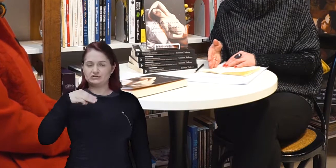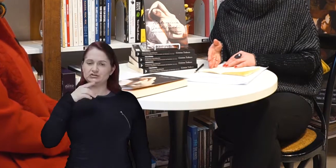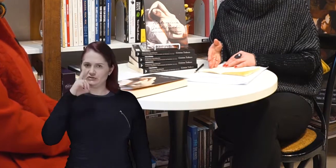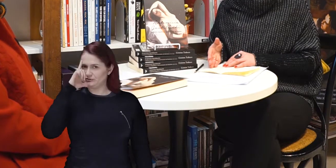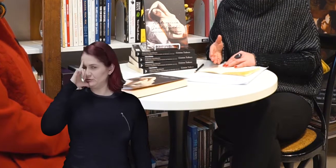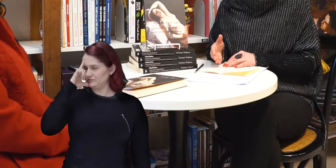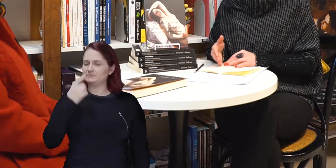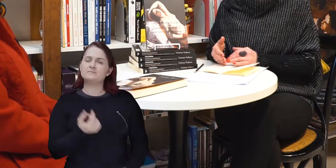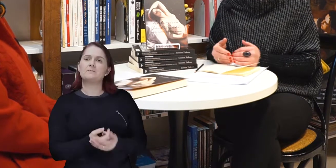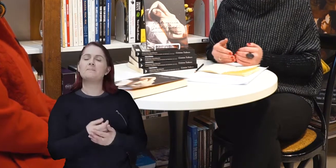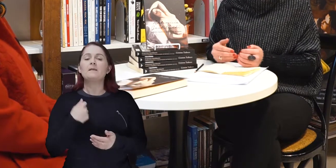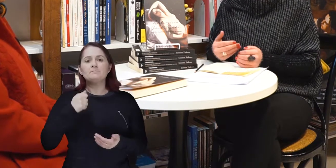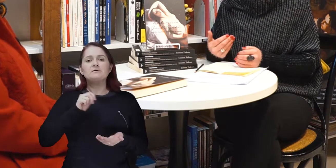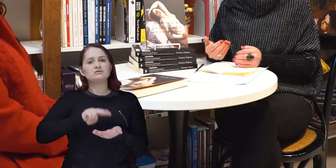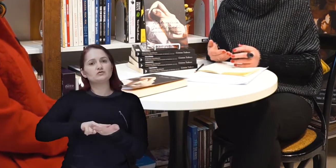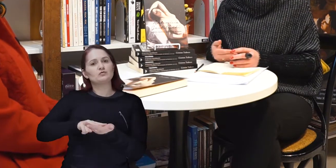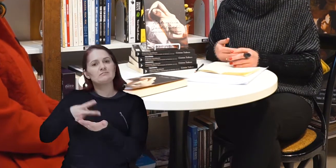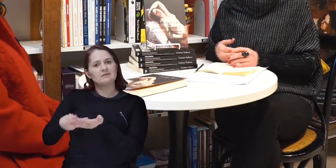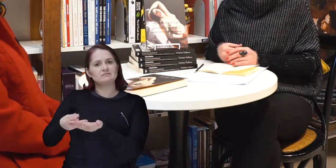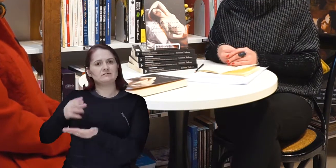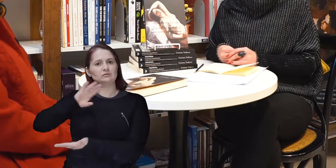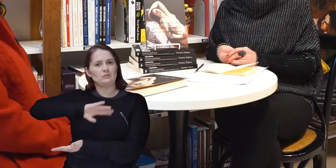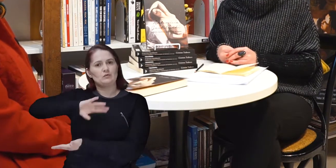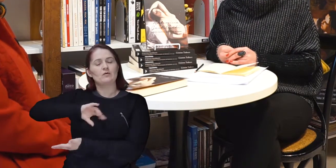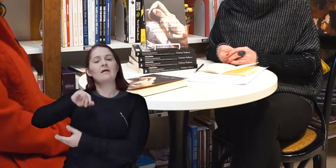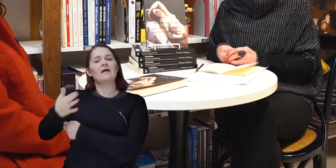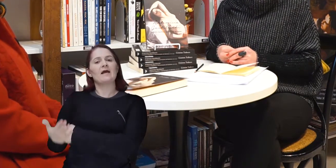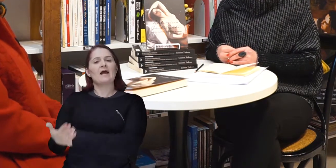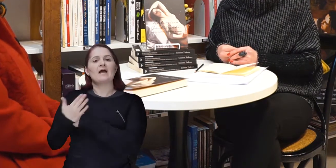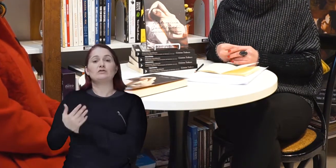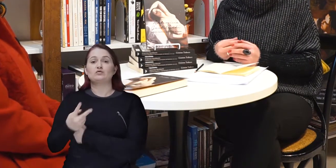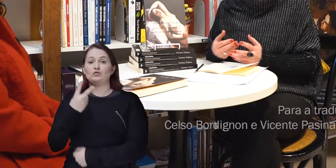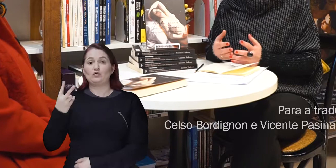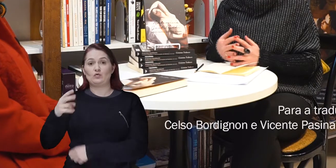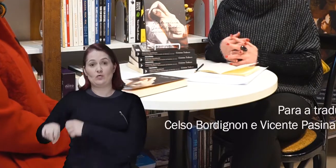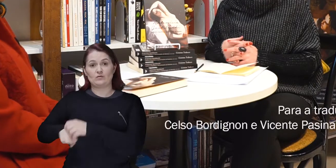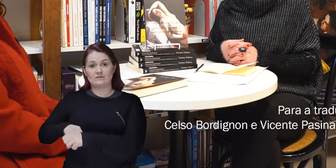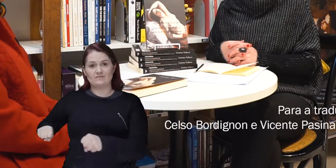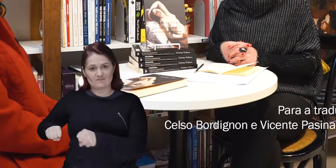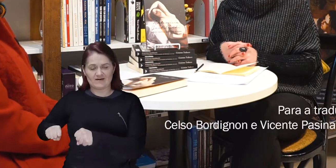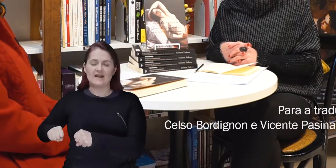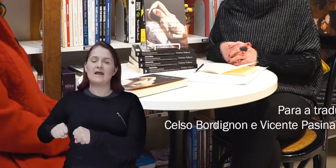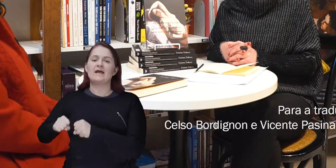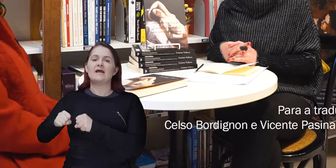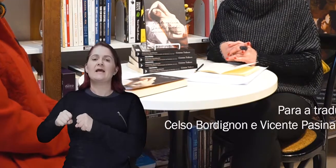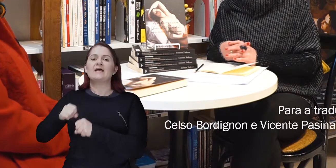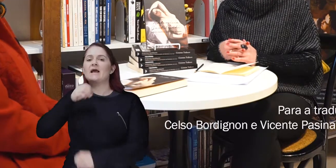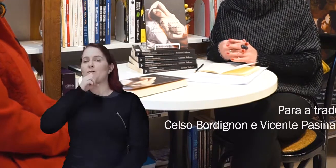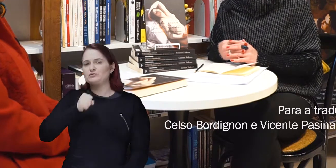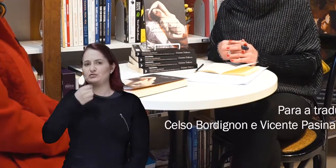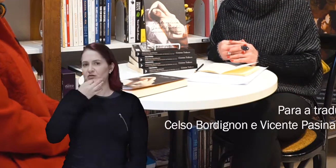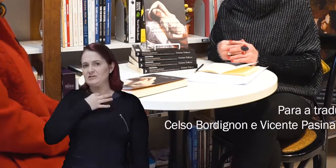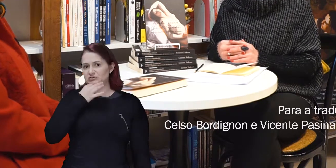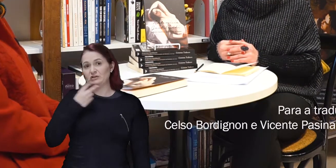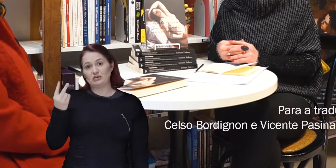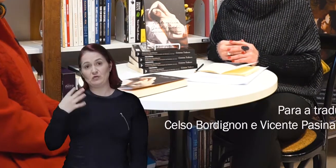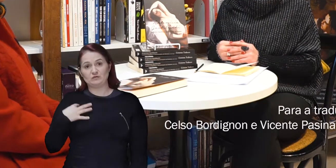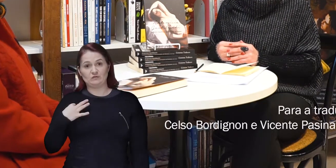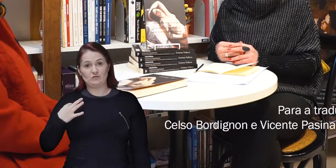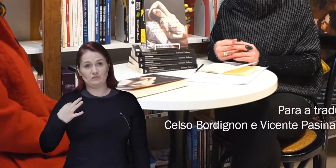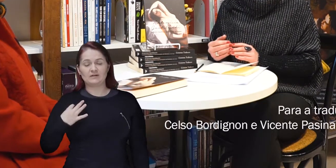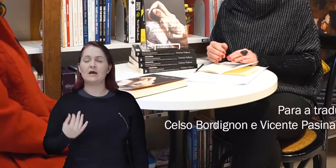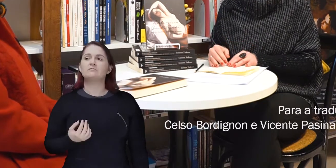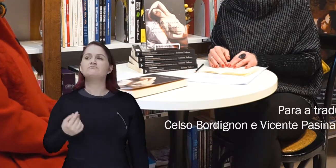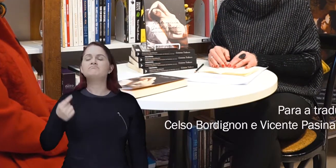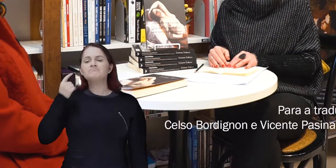italiana antiga, então precisou haver uma tradução disso, para a qual participaram os freis do Museu dos Capuchinhos lá de